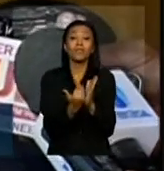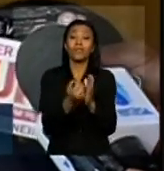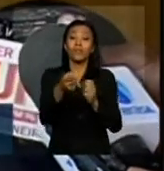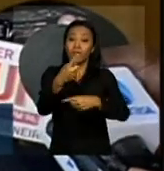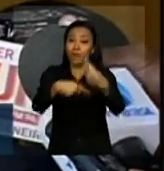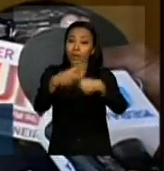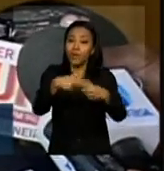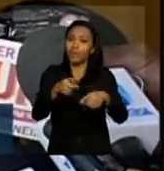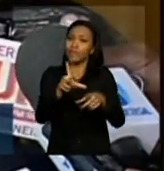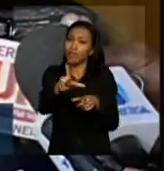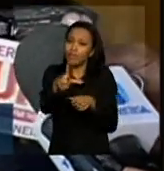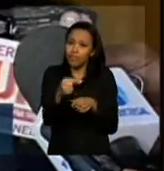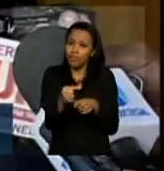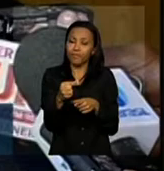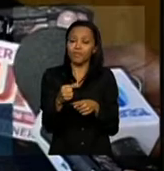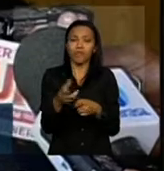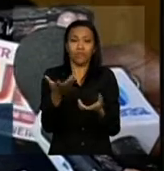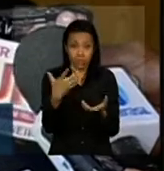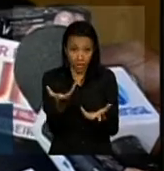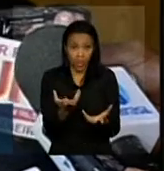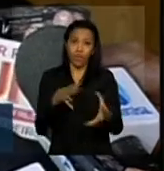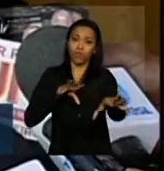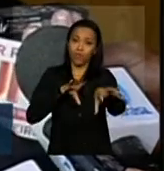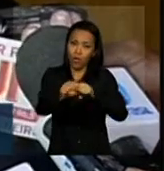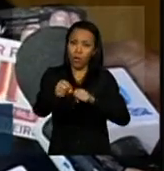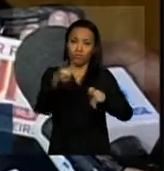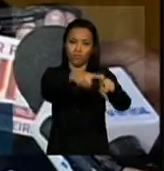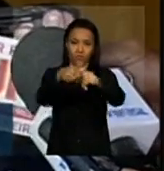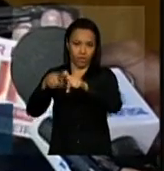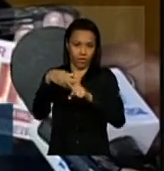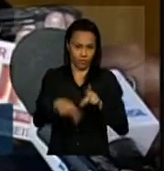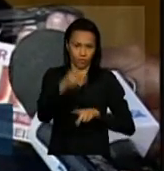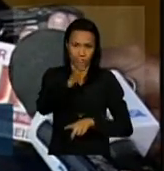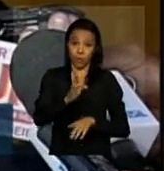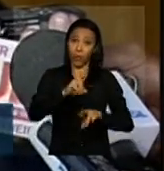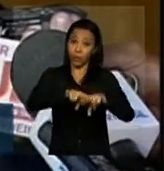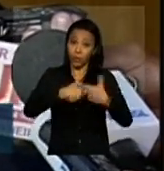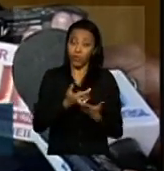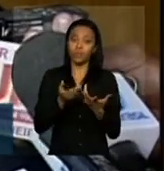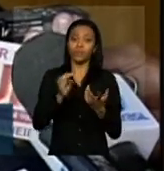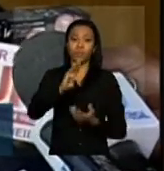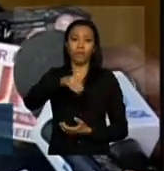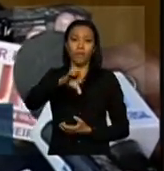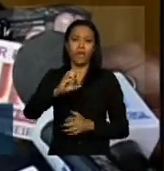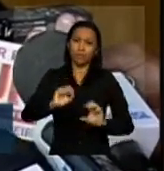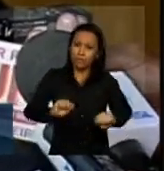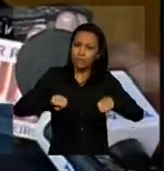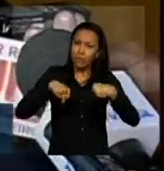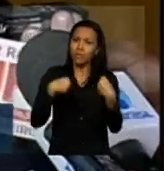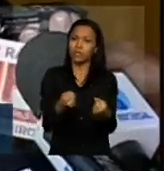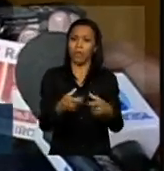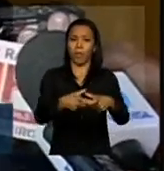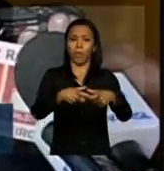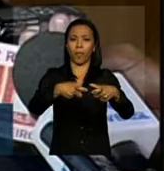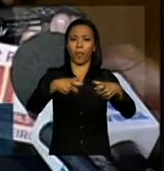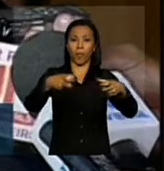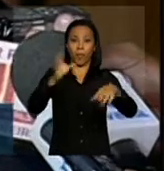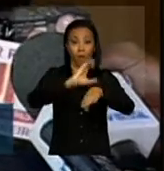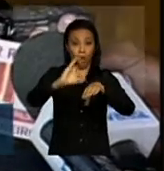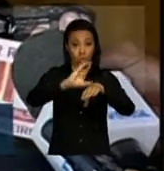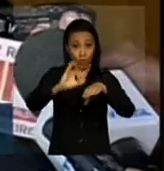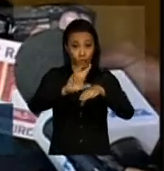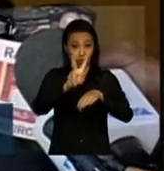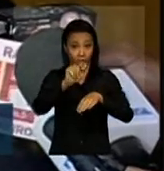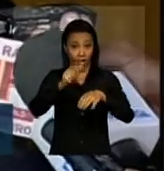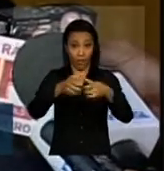brasileiros, bem formados no Brasil. E por isso o MEC está fazendo um esforço muito grande com as universidades federais de ampliação da oferta de